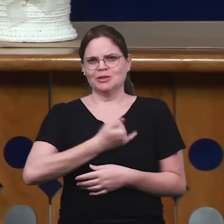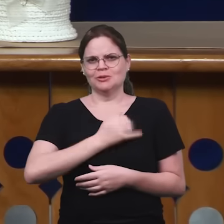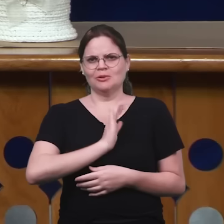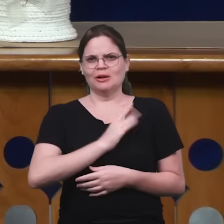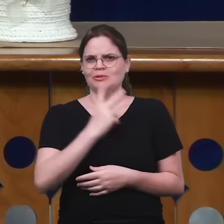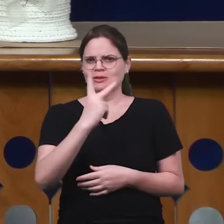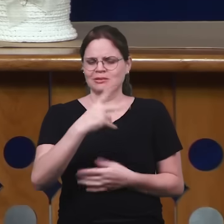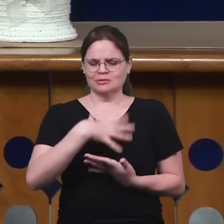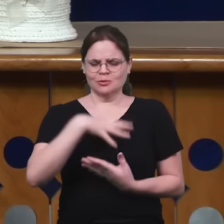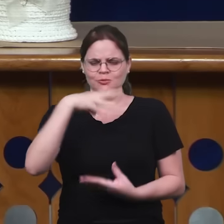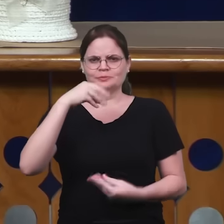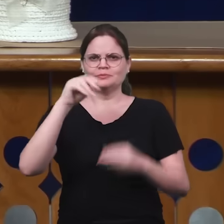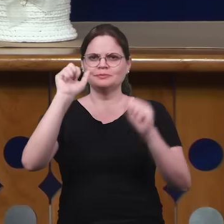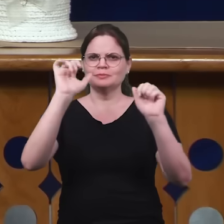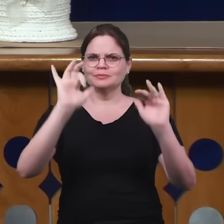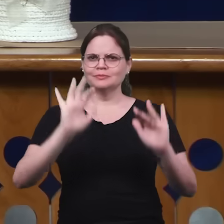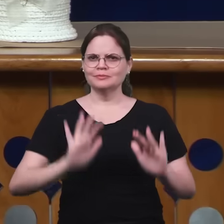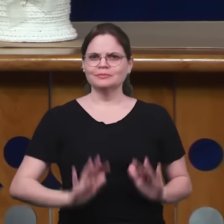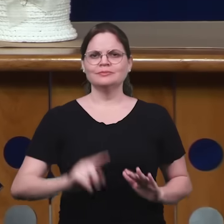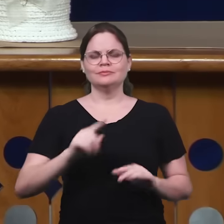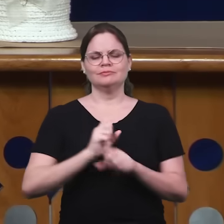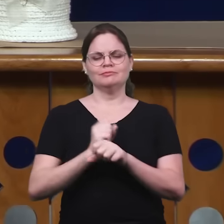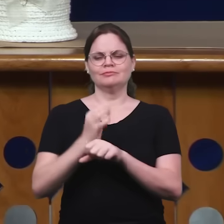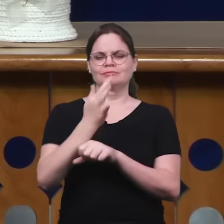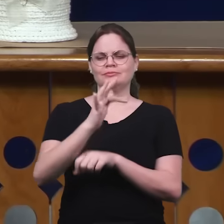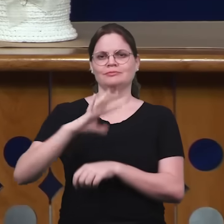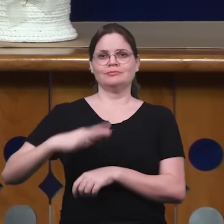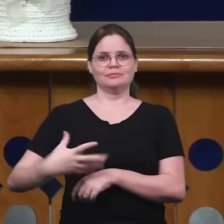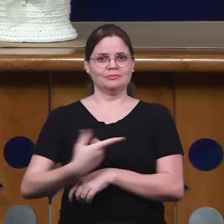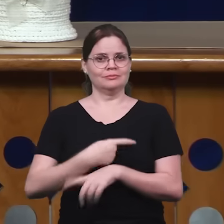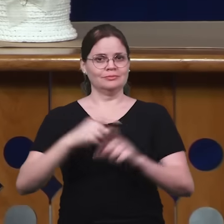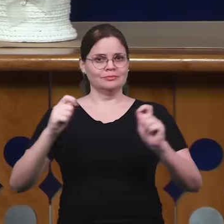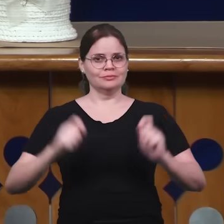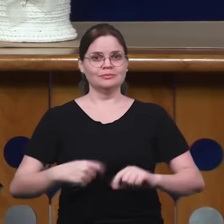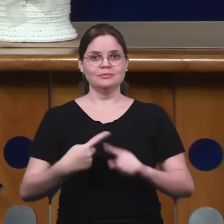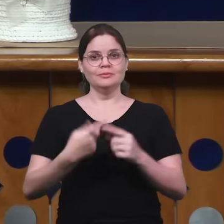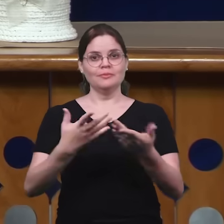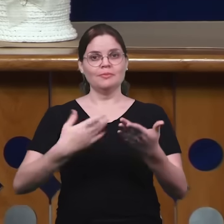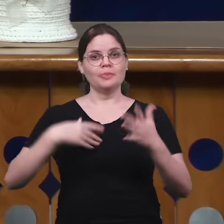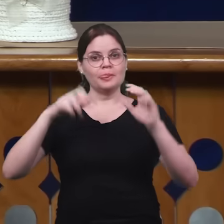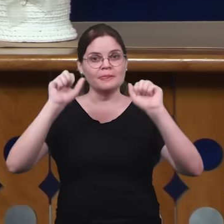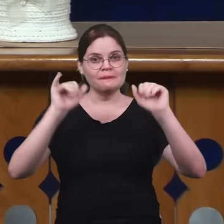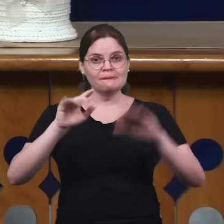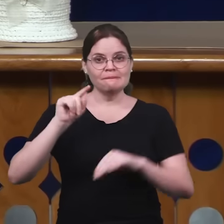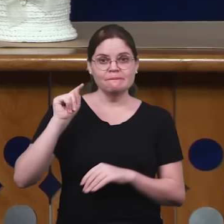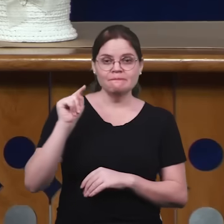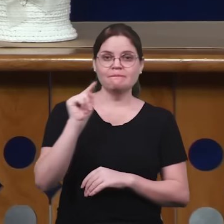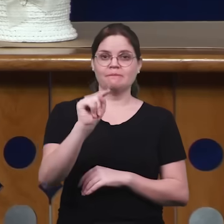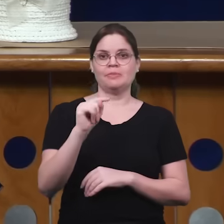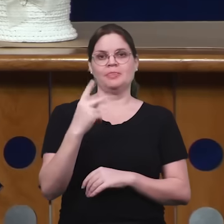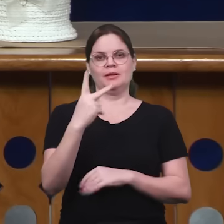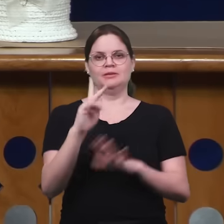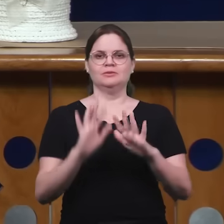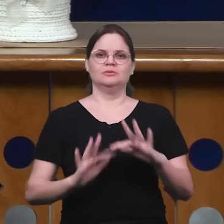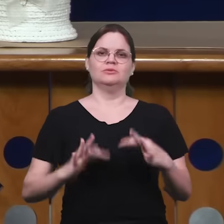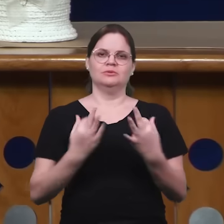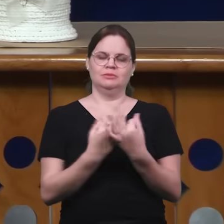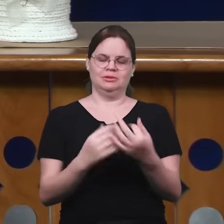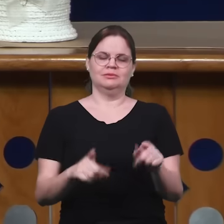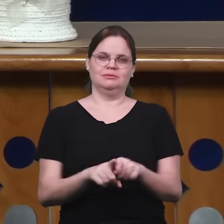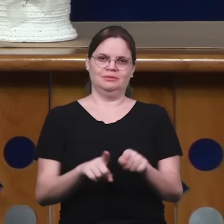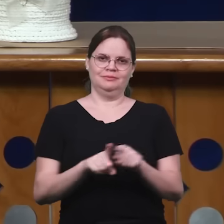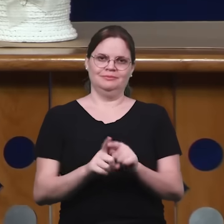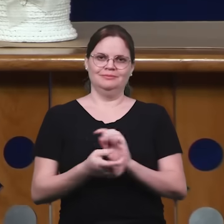alma, quer trazer uma palavra de esperança, de salvação. Ele quer abençoar você e abençoar também a sua